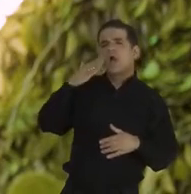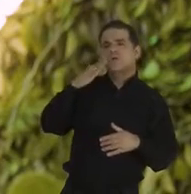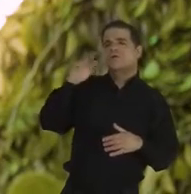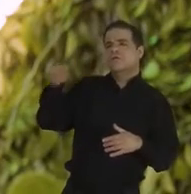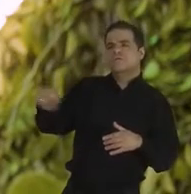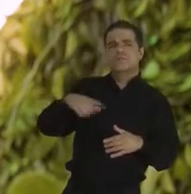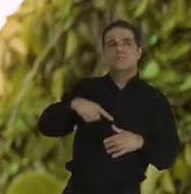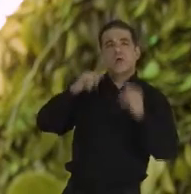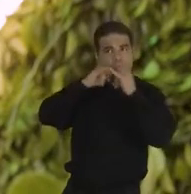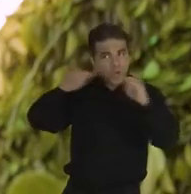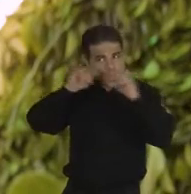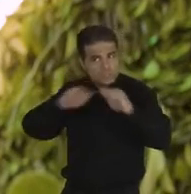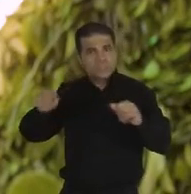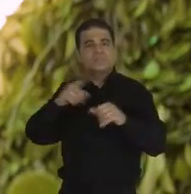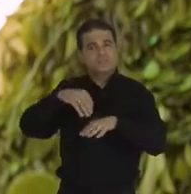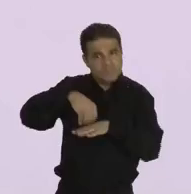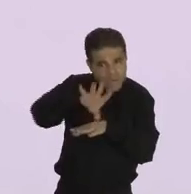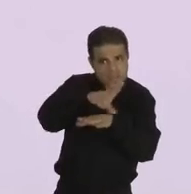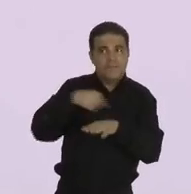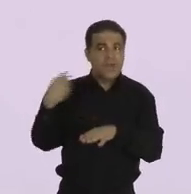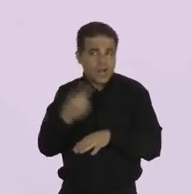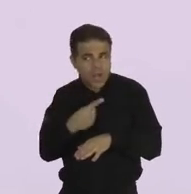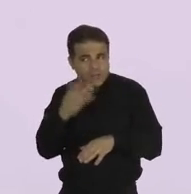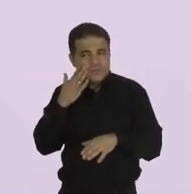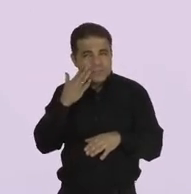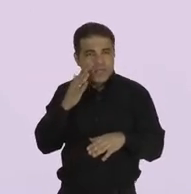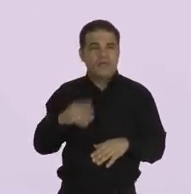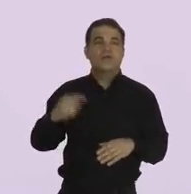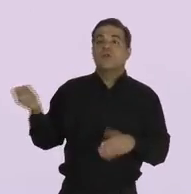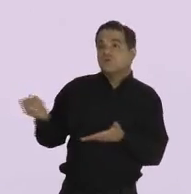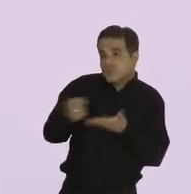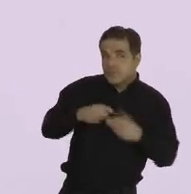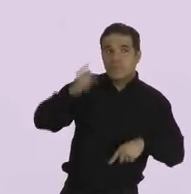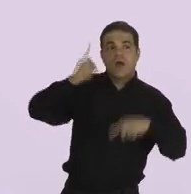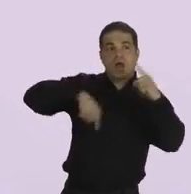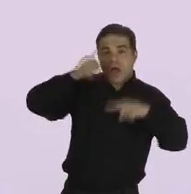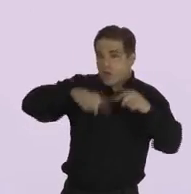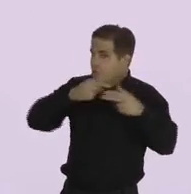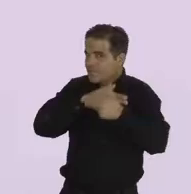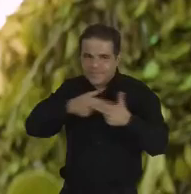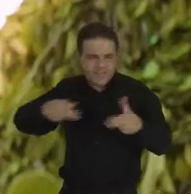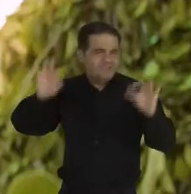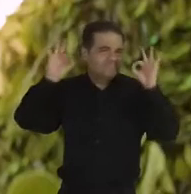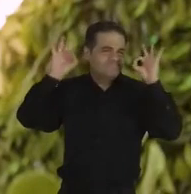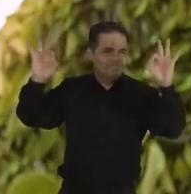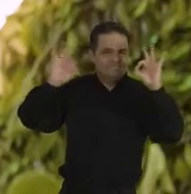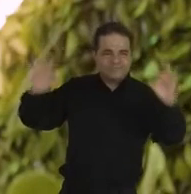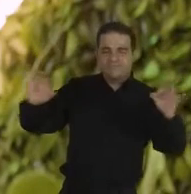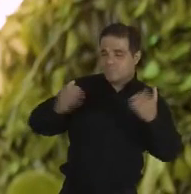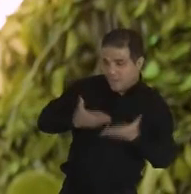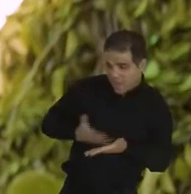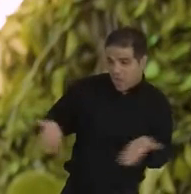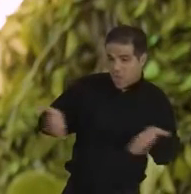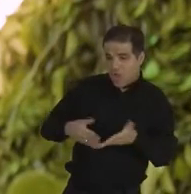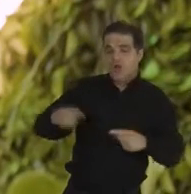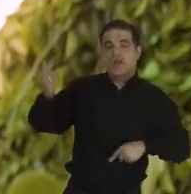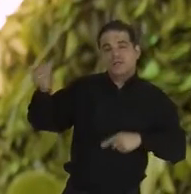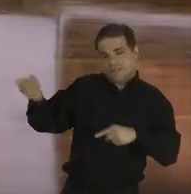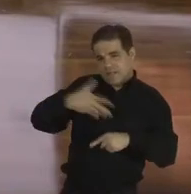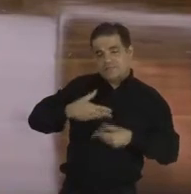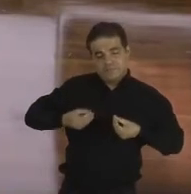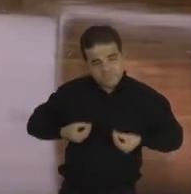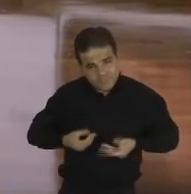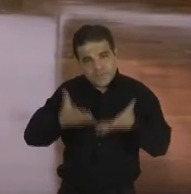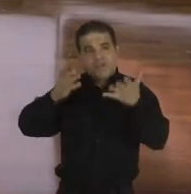que você tem uma notícia para dar para gente a gente trouxe uma novidade em primeira mão para esse lançamento para o dia